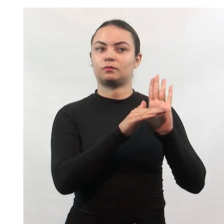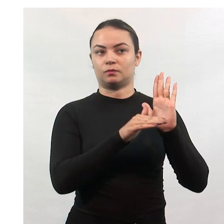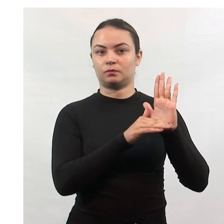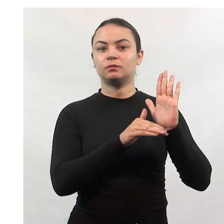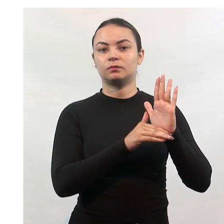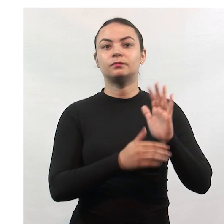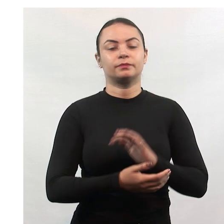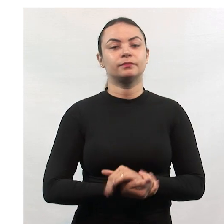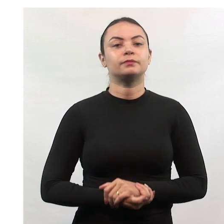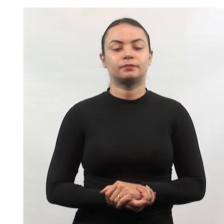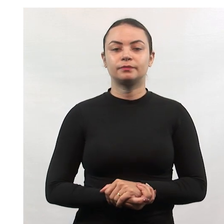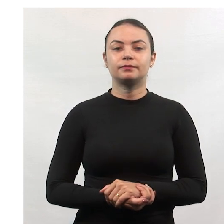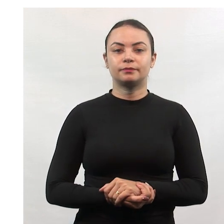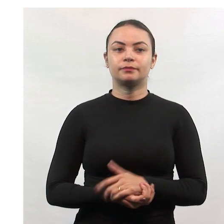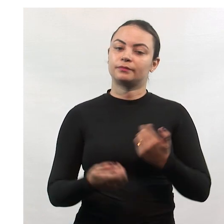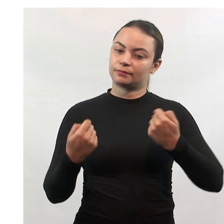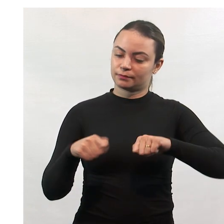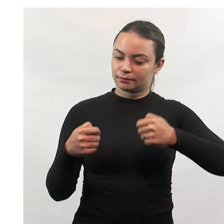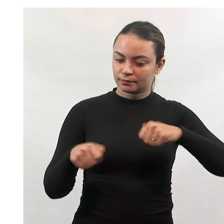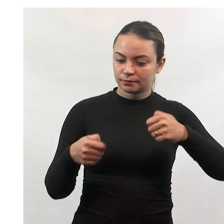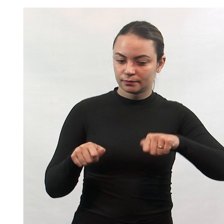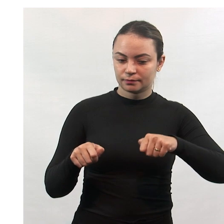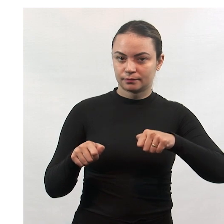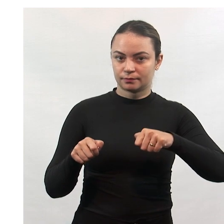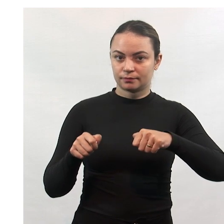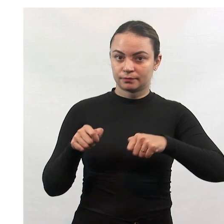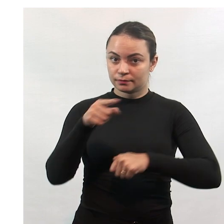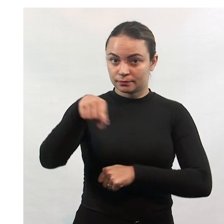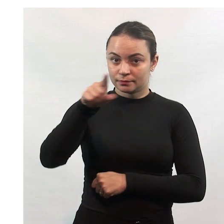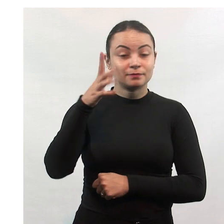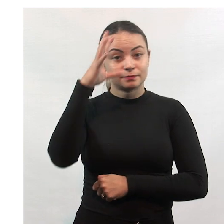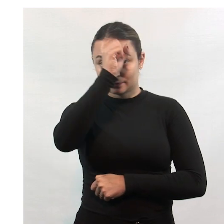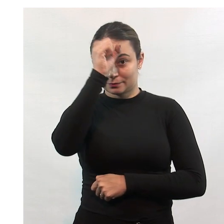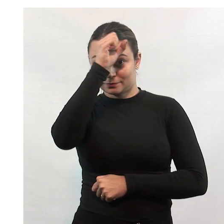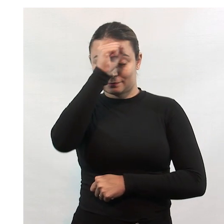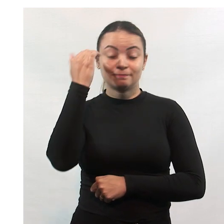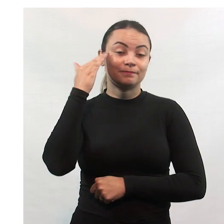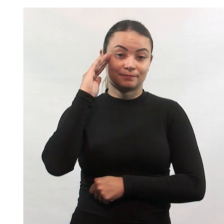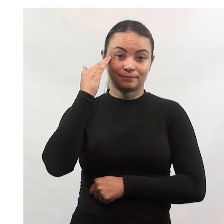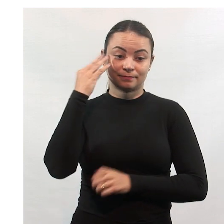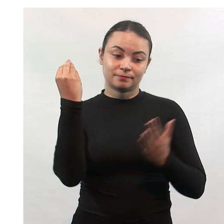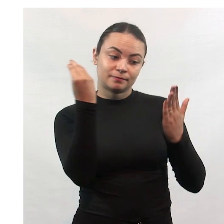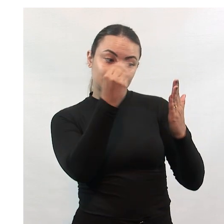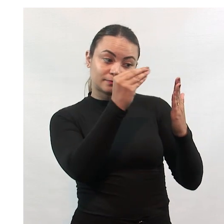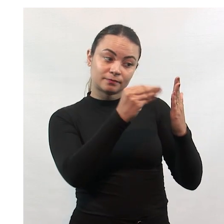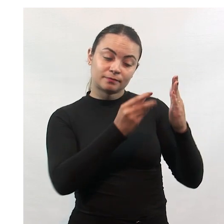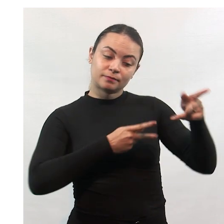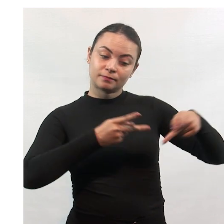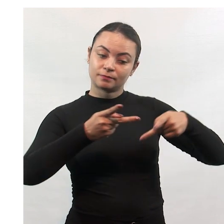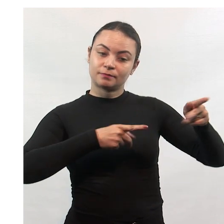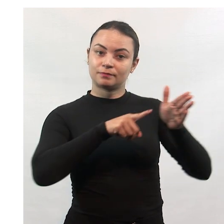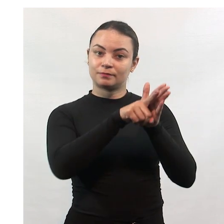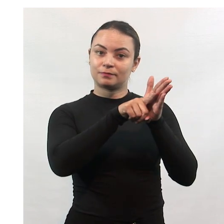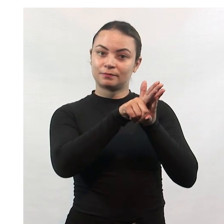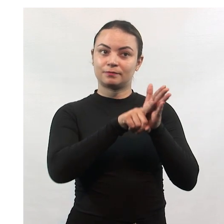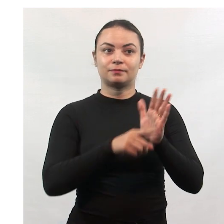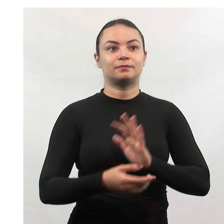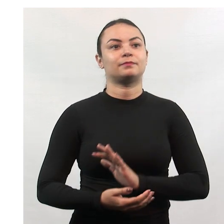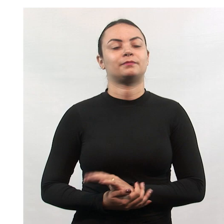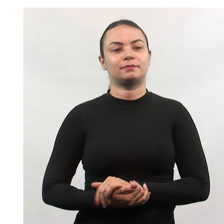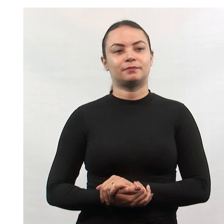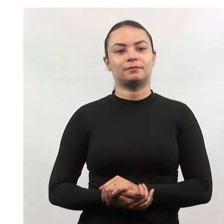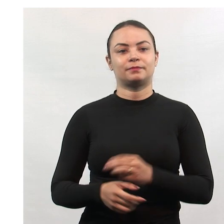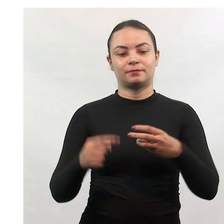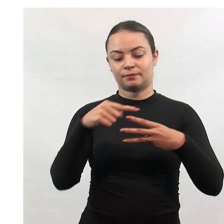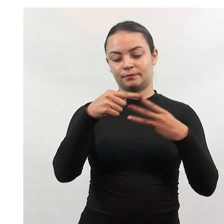São os elementos do projeto de pesquisa que a gente vai trabalhar um pouquinho agora. Então, a gente tem 3 elementos principais destacados